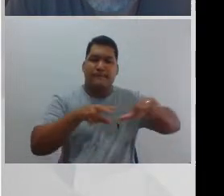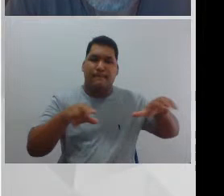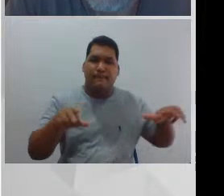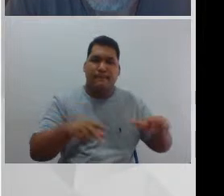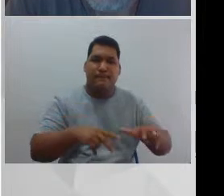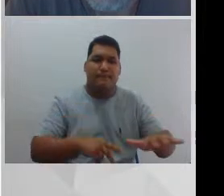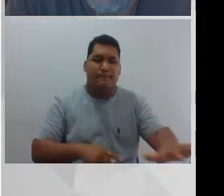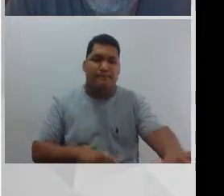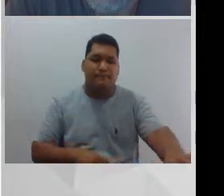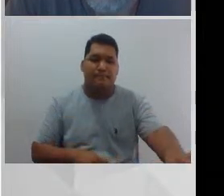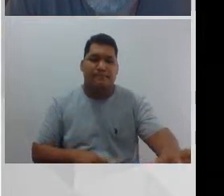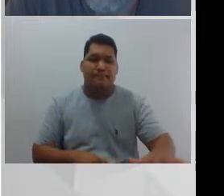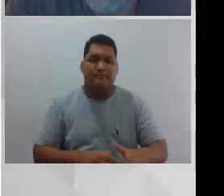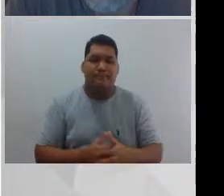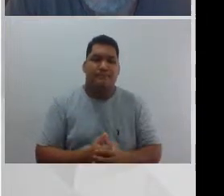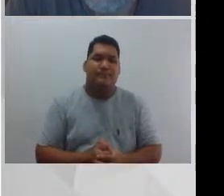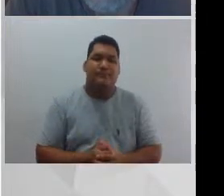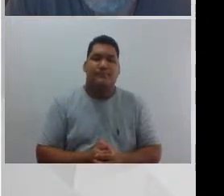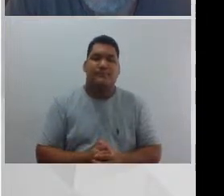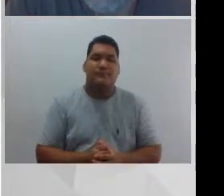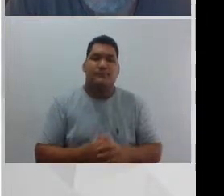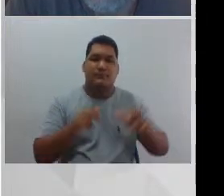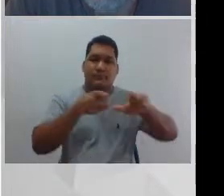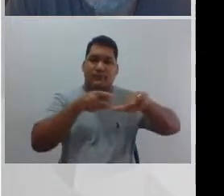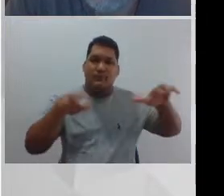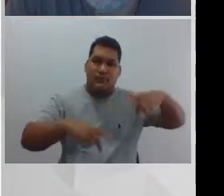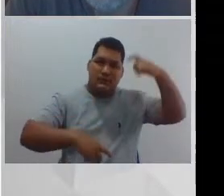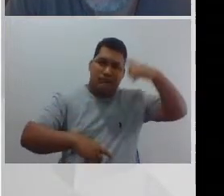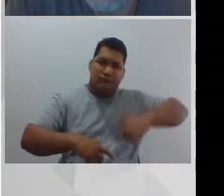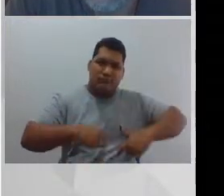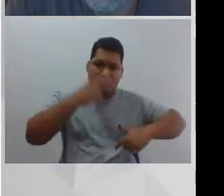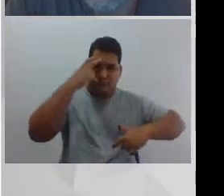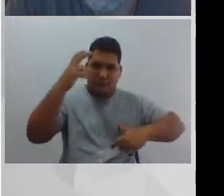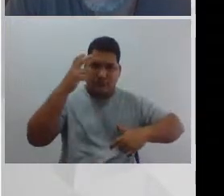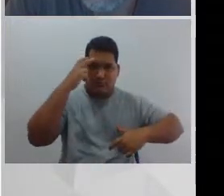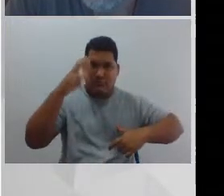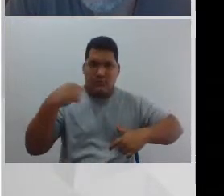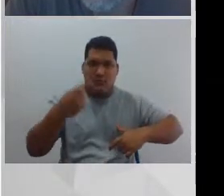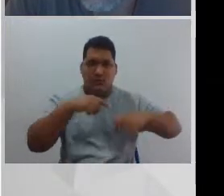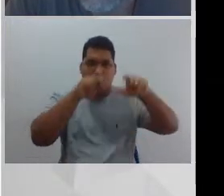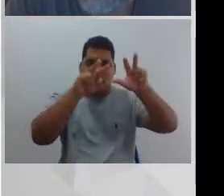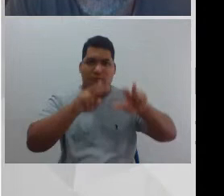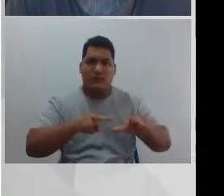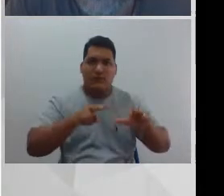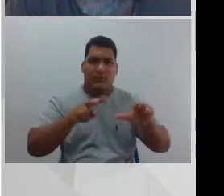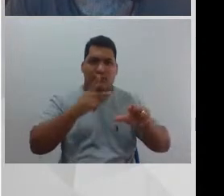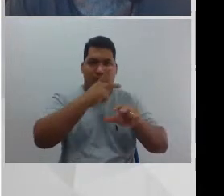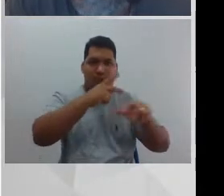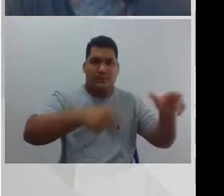parecido com um comportamento inteligente que a gente vê nos seres vivos.